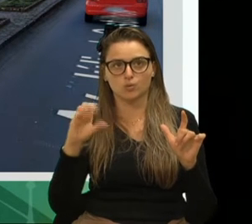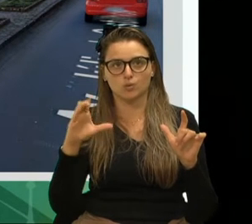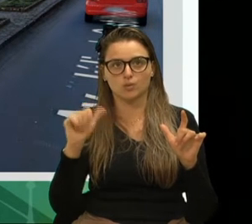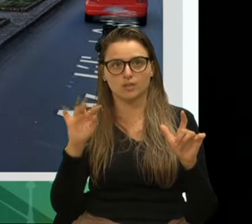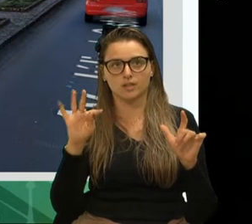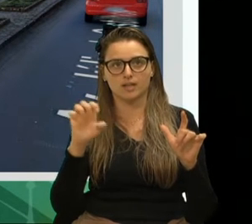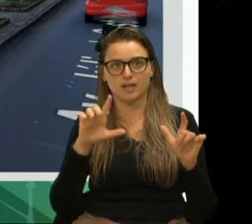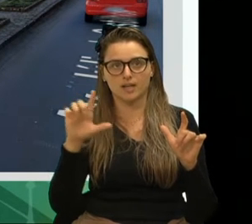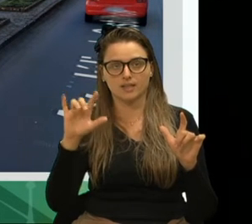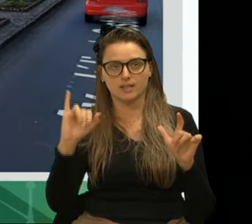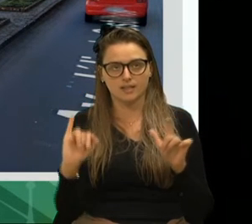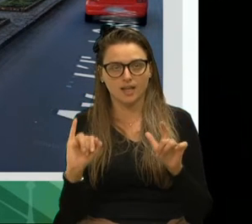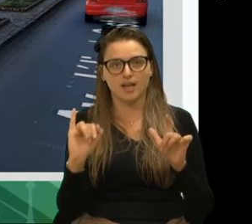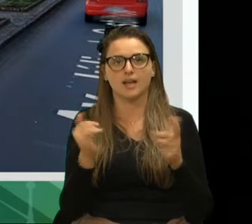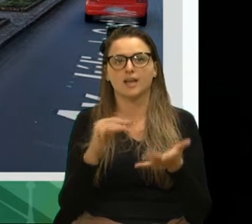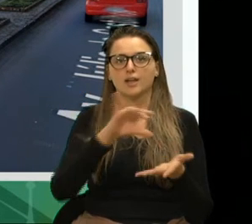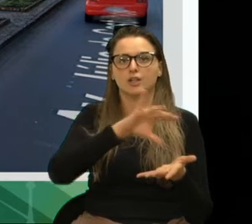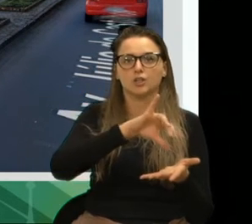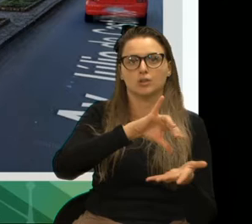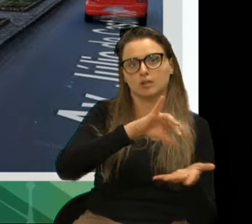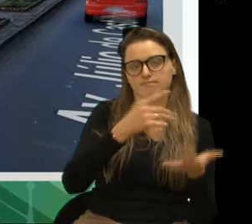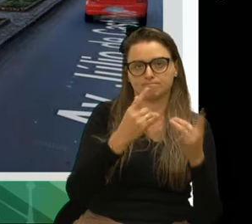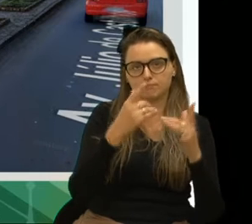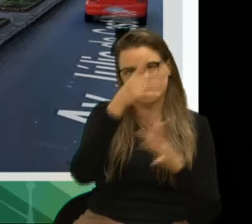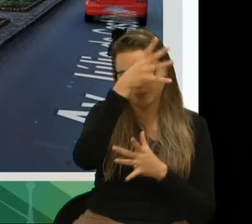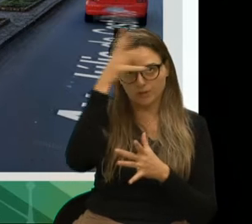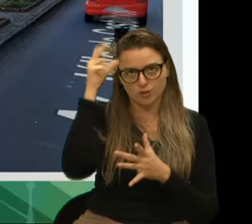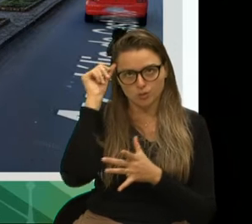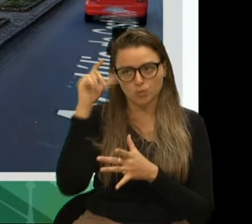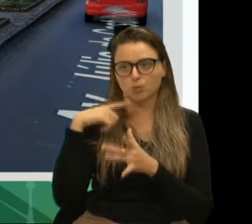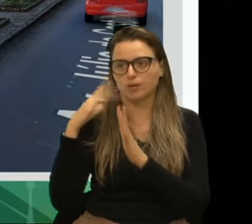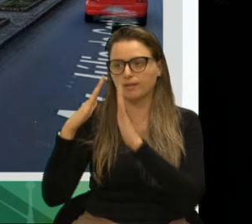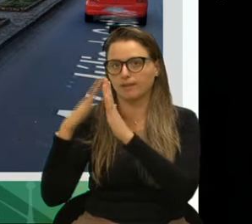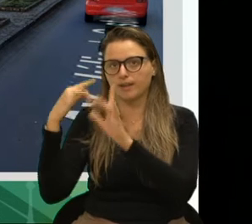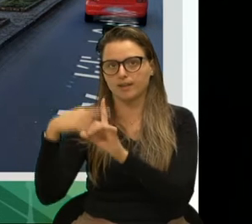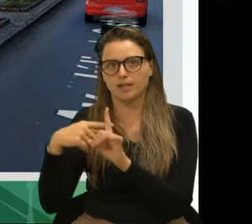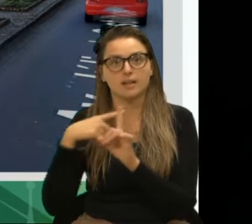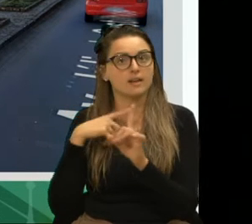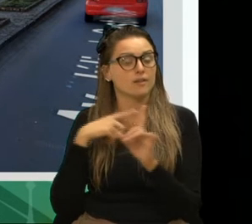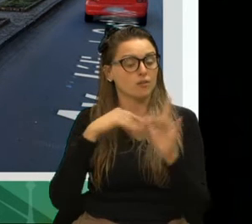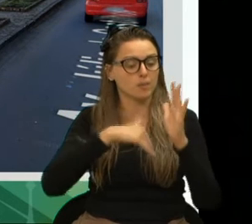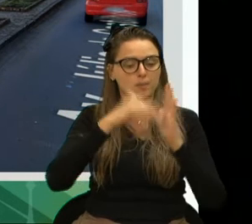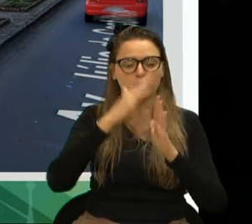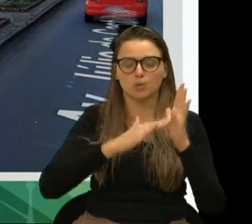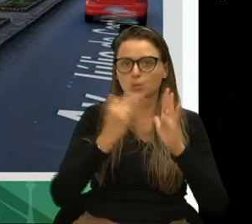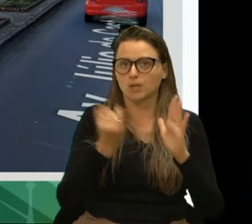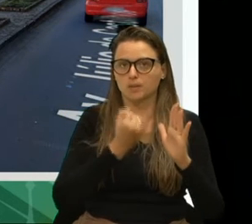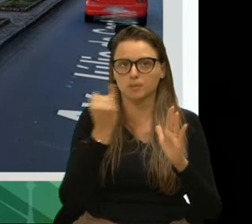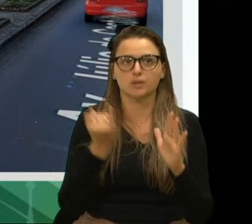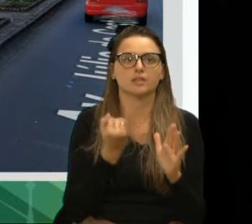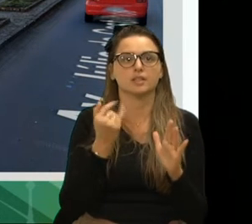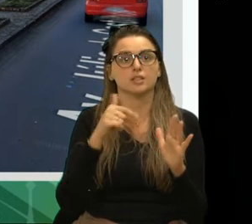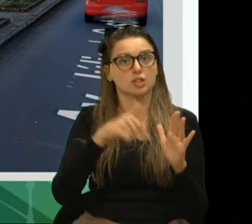São Pellegrino, centro administrativo. Então foi um muralista de arte sacra importante e precisa...